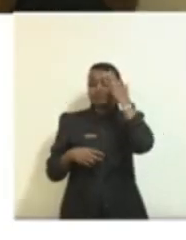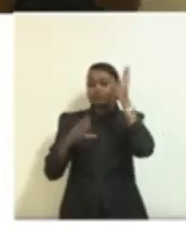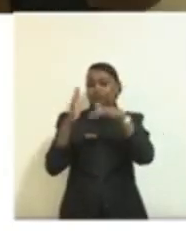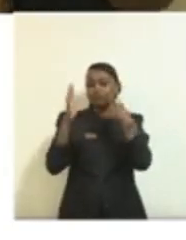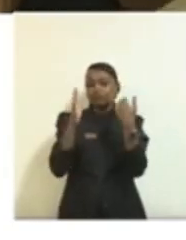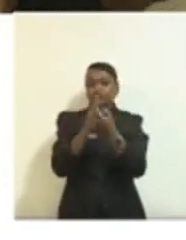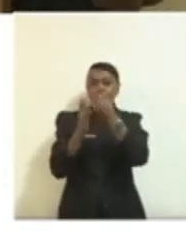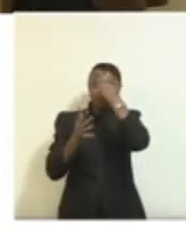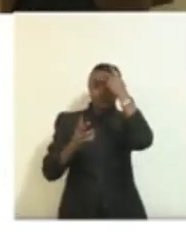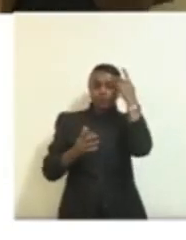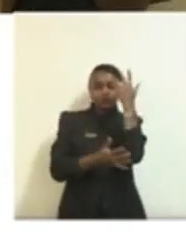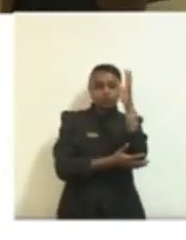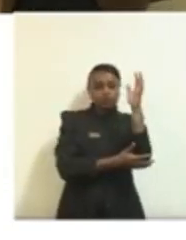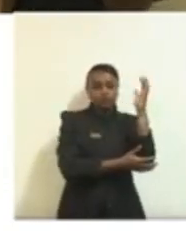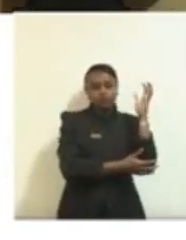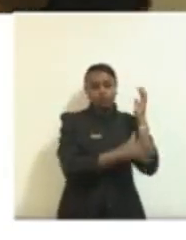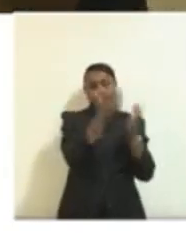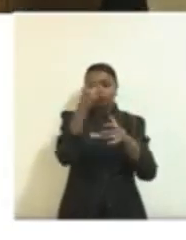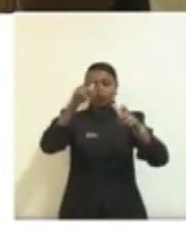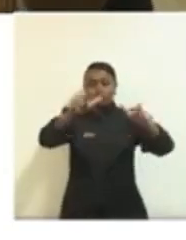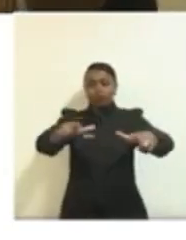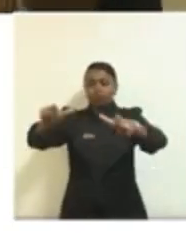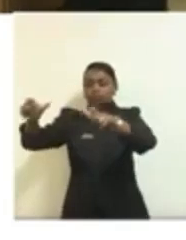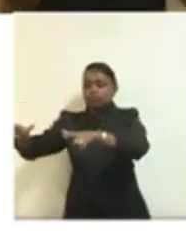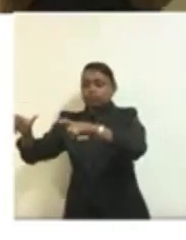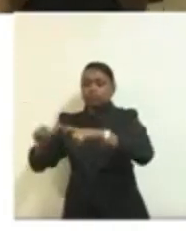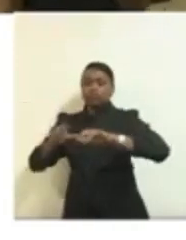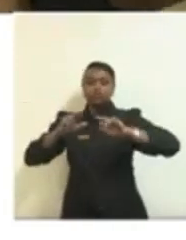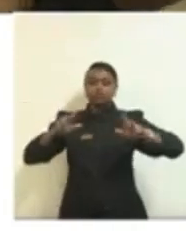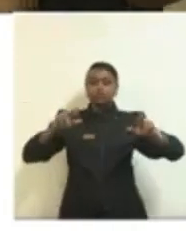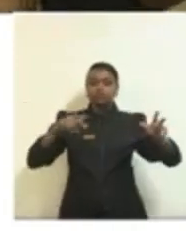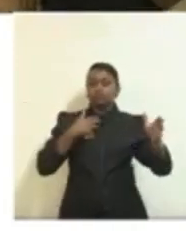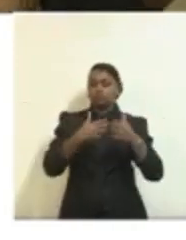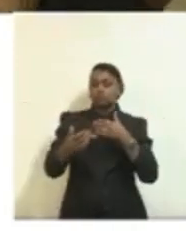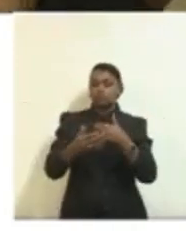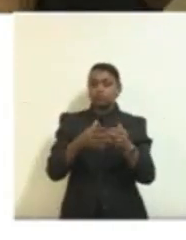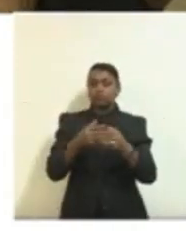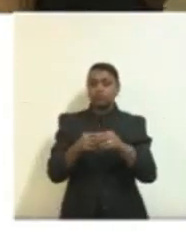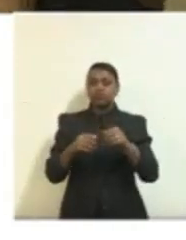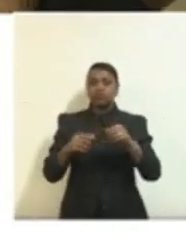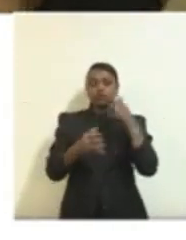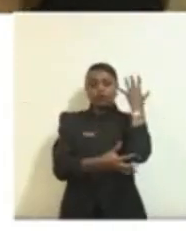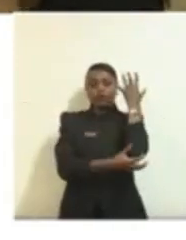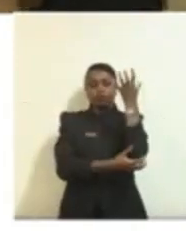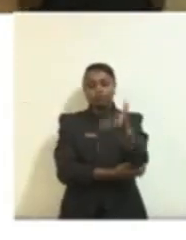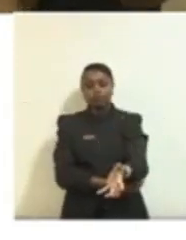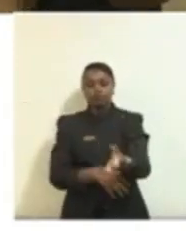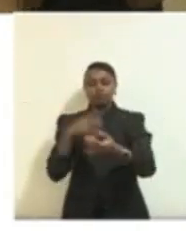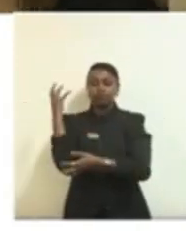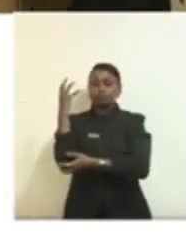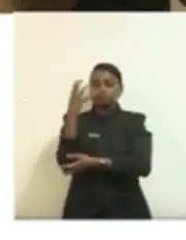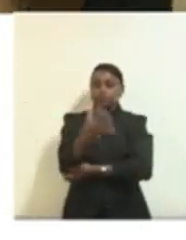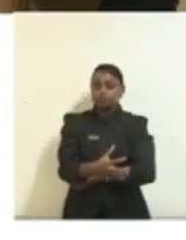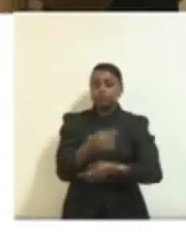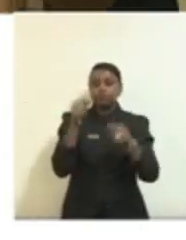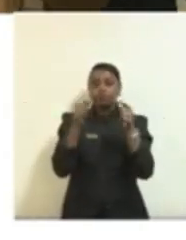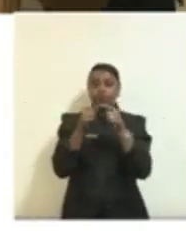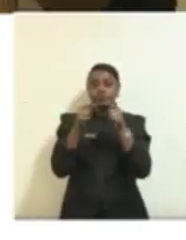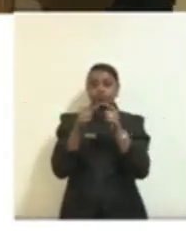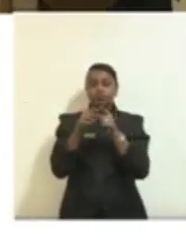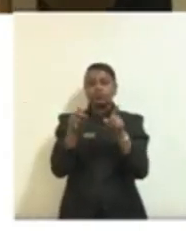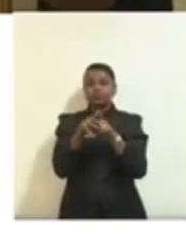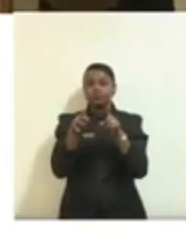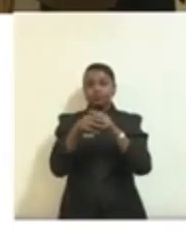de ecossistemas, não só os florestais. Senão, os membros dos ministérios vão achar que é só desmatamento. E não é só desmatamento, nós estamos falando de supressão